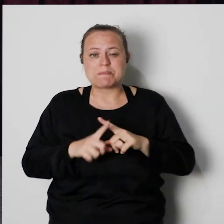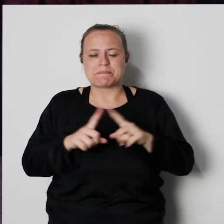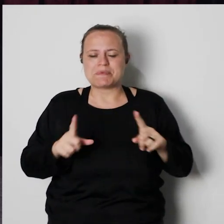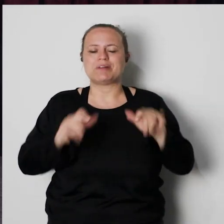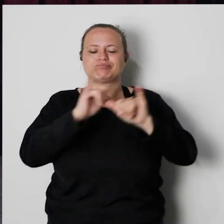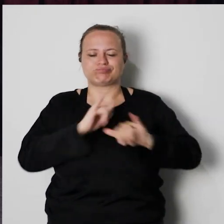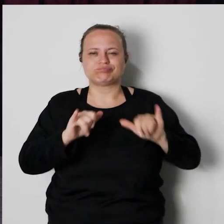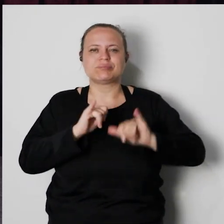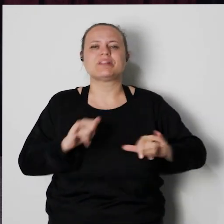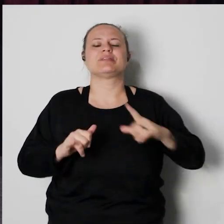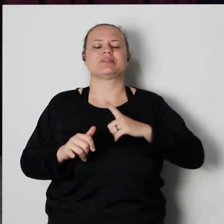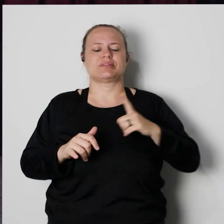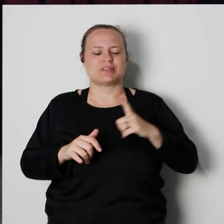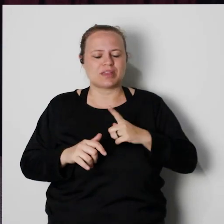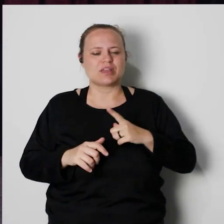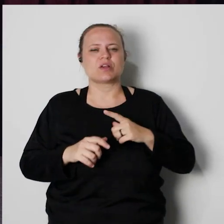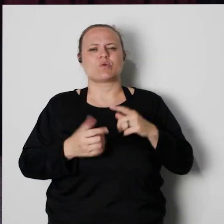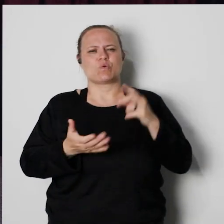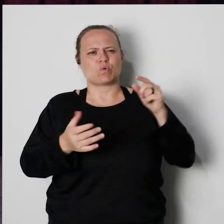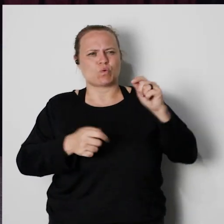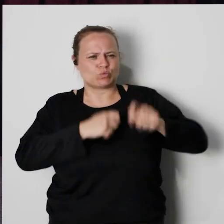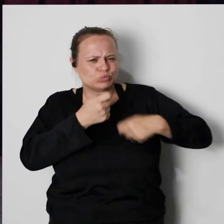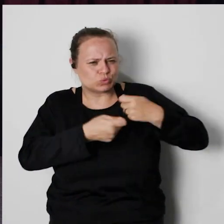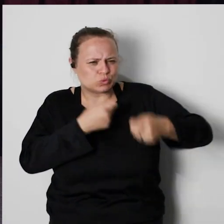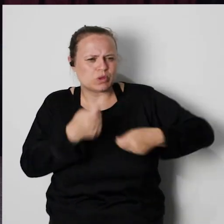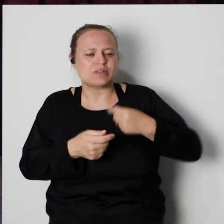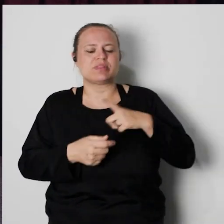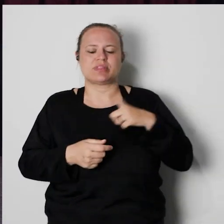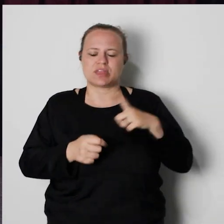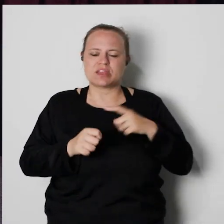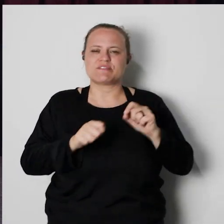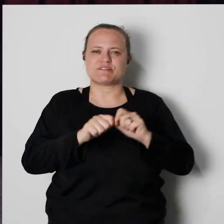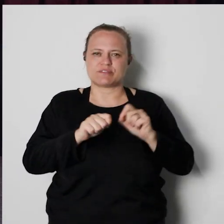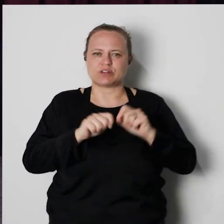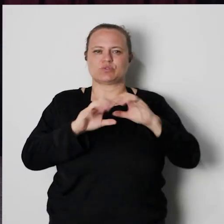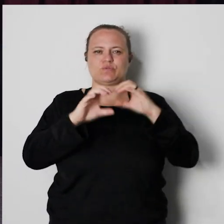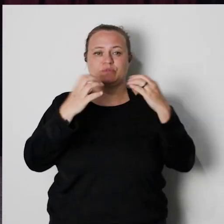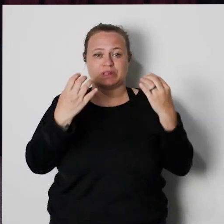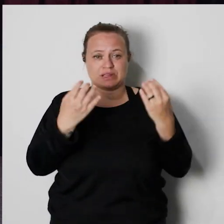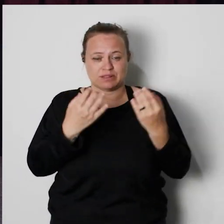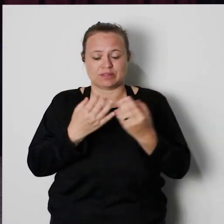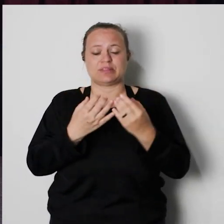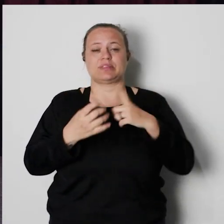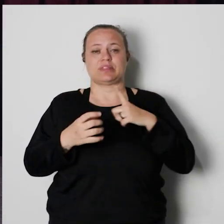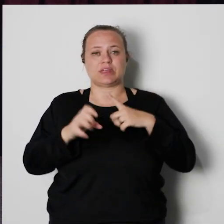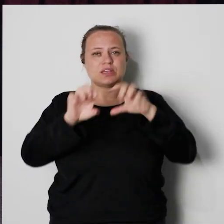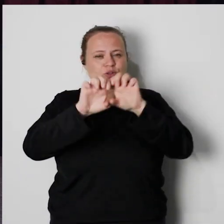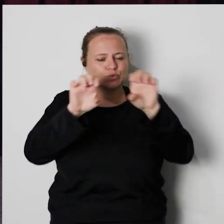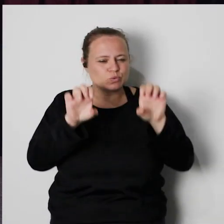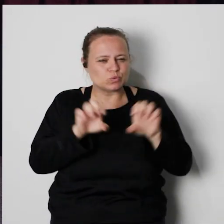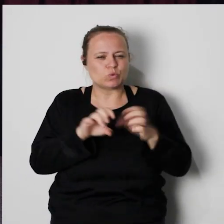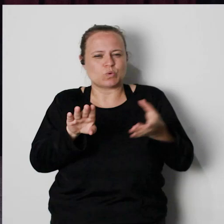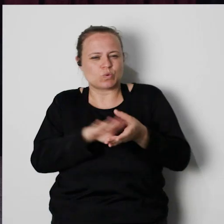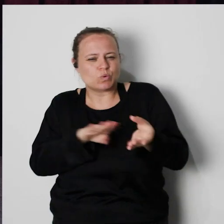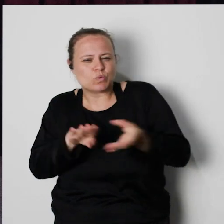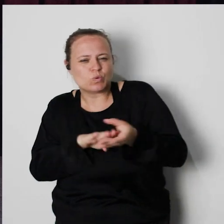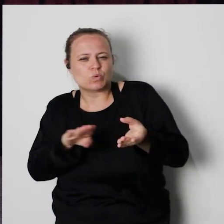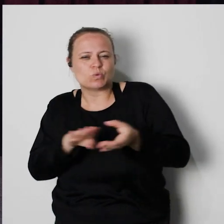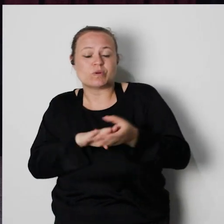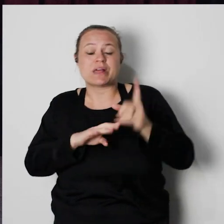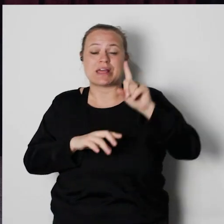apesar de alguma dificuldade, municípios ainda não saberem, porque é muito grande o país, né? Mas foi bastante disseminado.